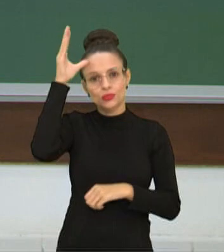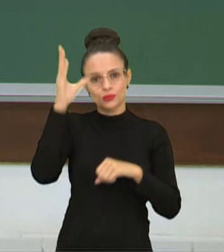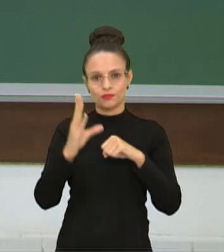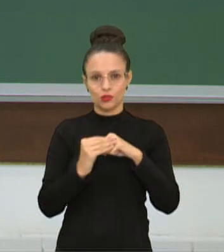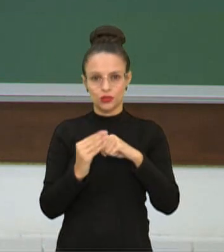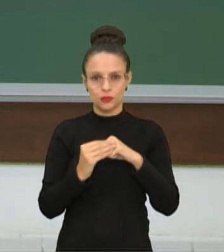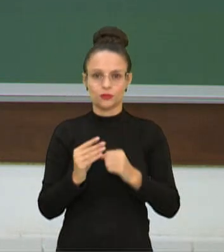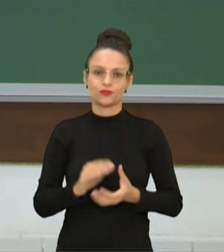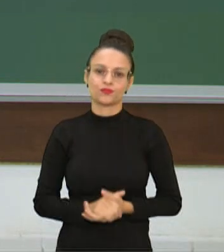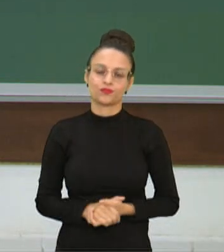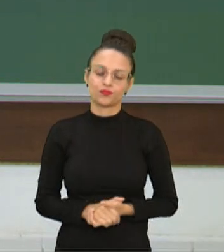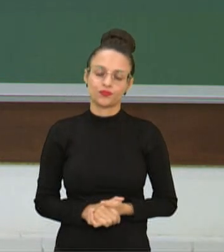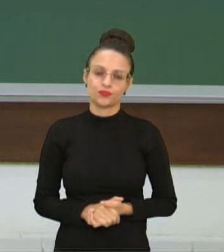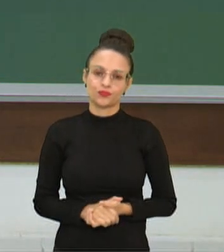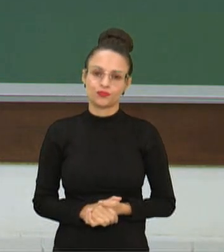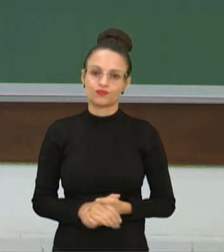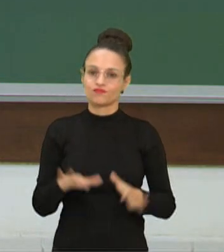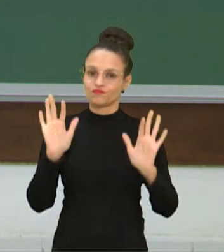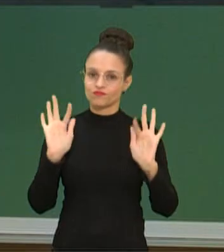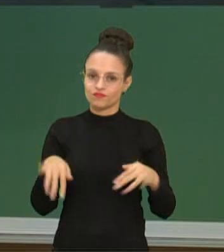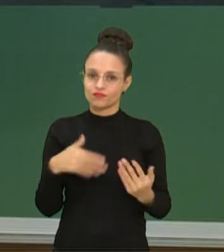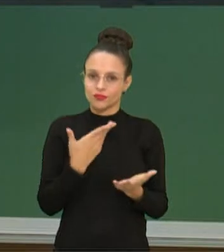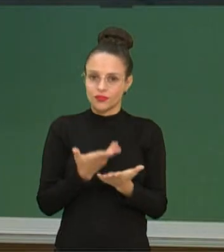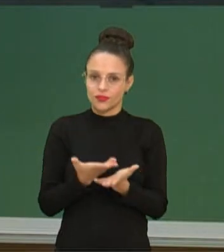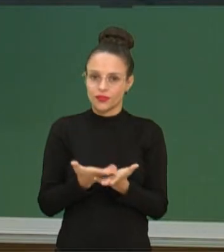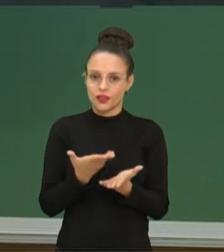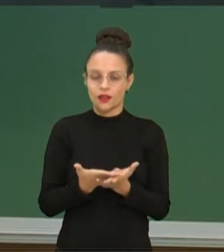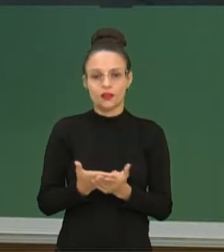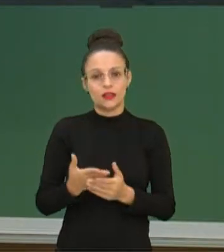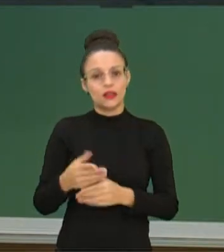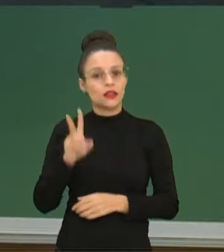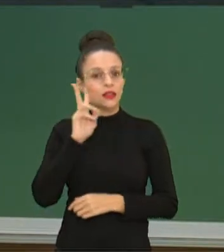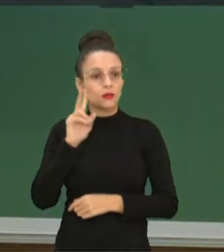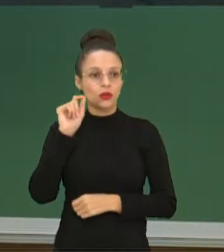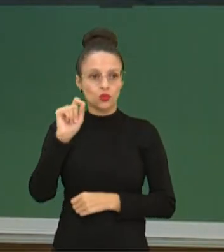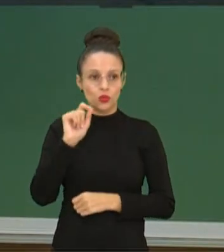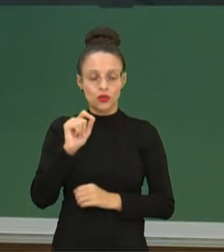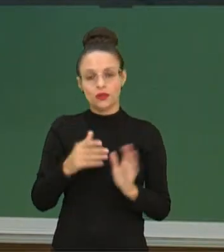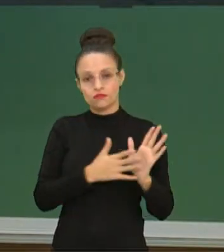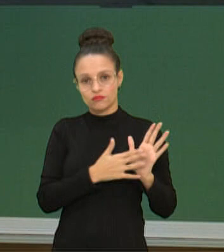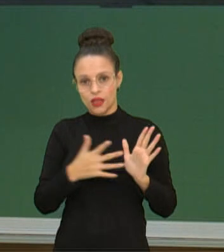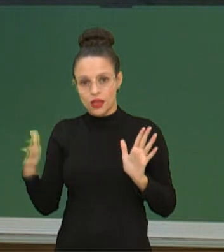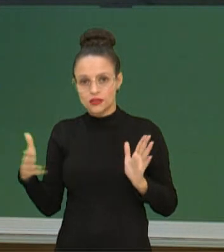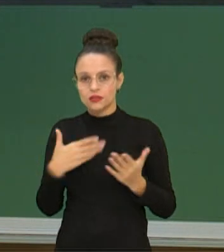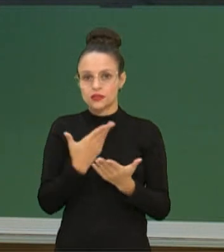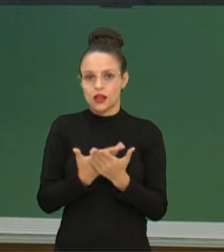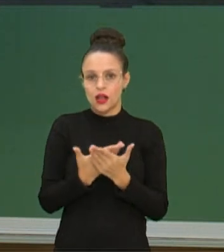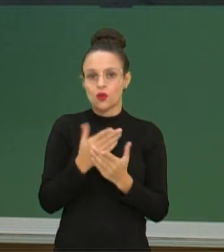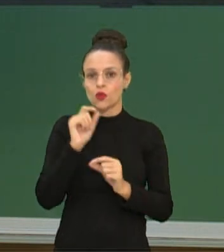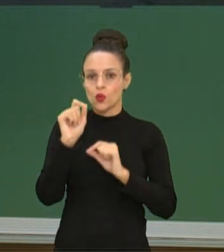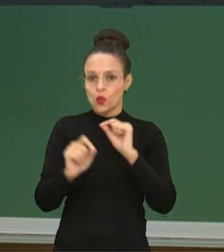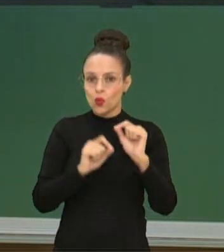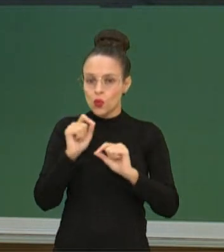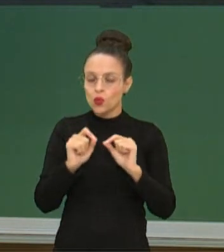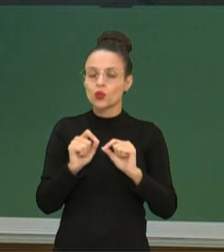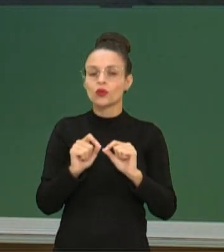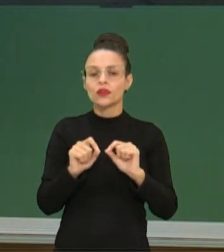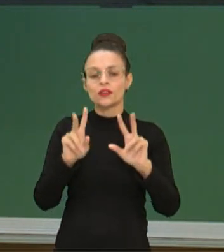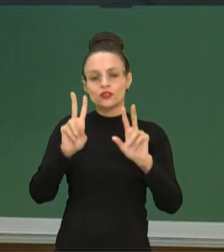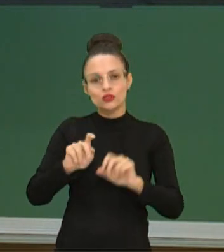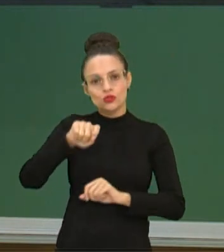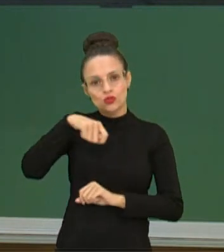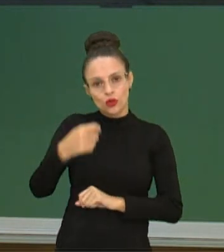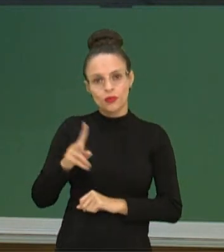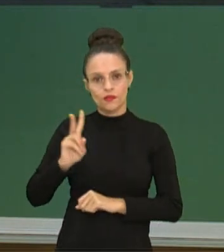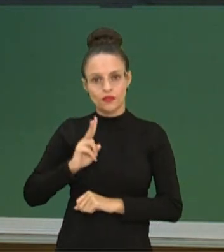conhecimento. E vamos encerrando essa aula. Então, lembrando aqui, ao longo dessa aula a gente trabalhou sobre os micronutrientes,